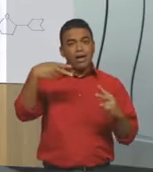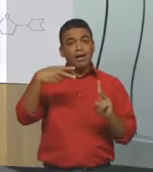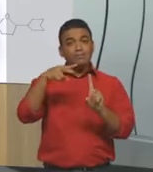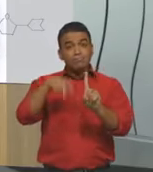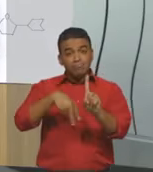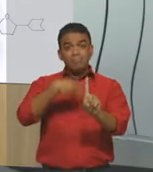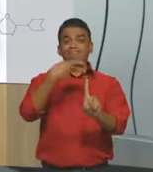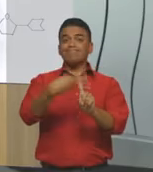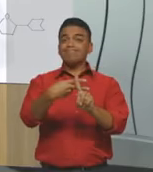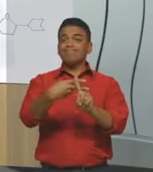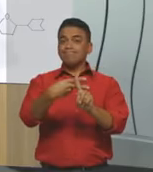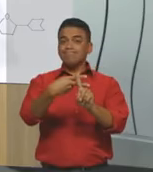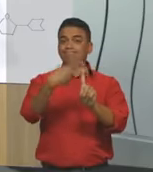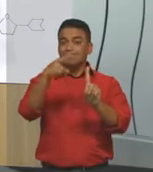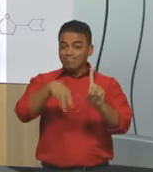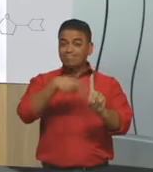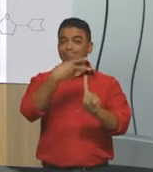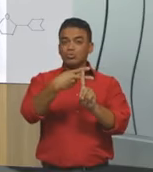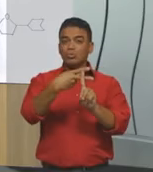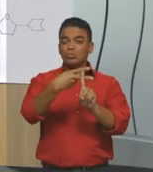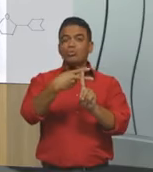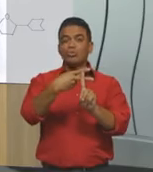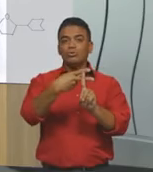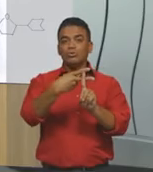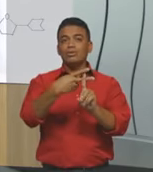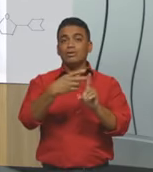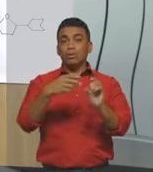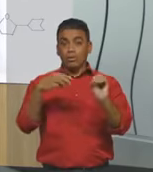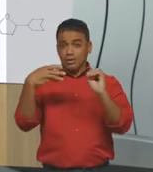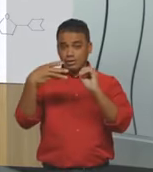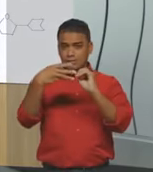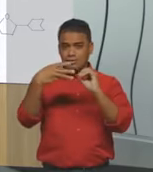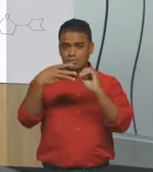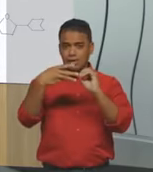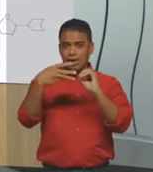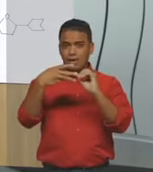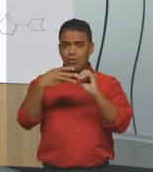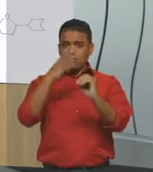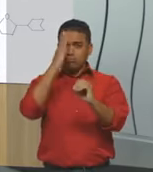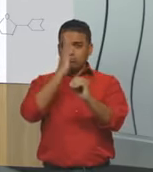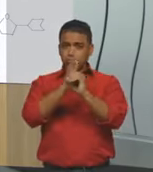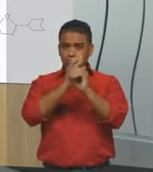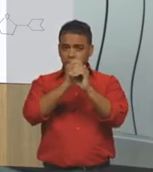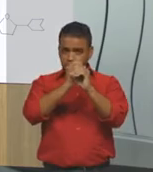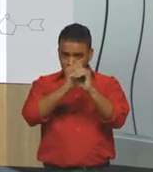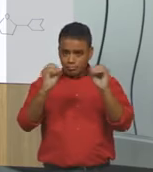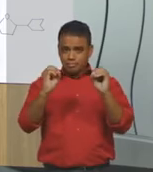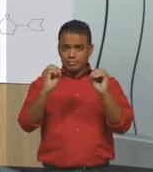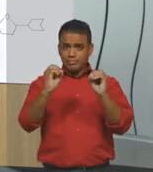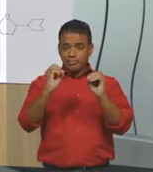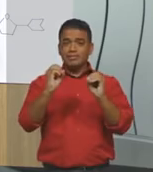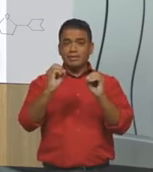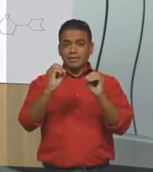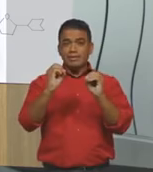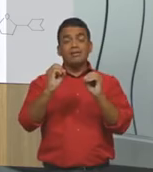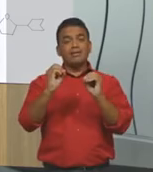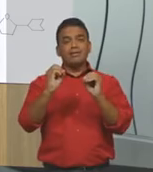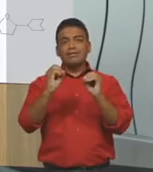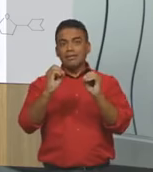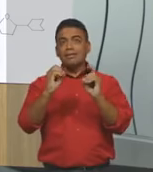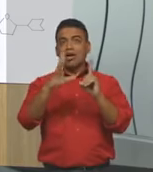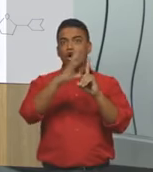Porque a célula, ela quando faz a divisão celular, no caso a mitose, não vai gerar indivíduos